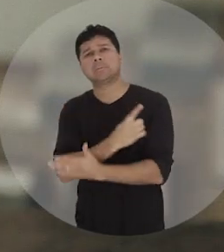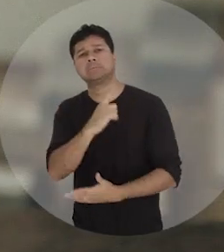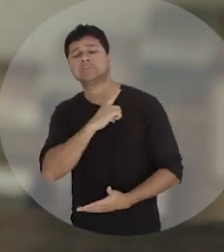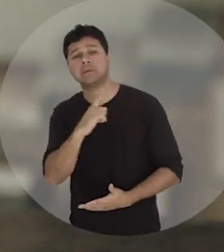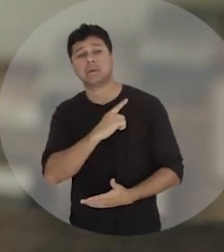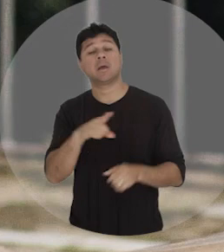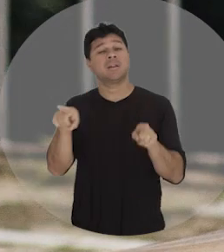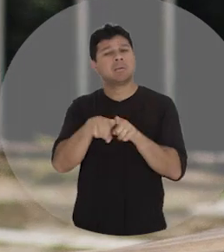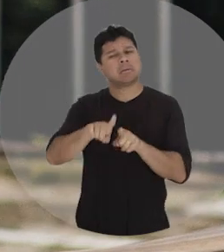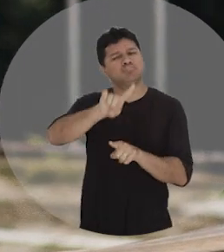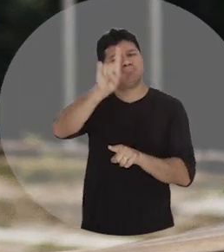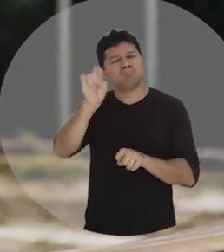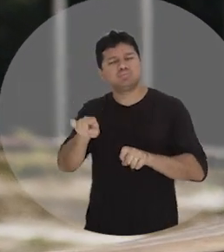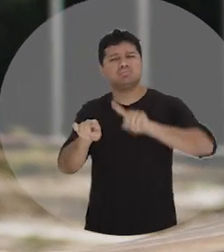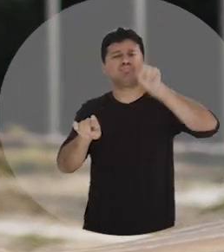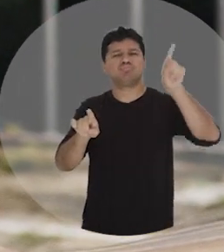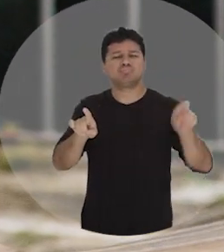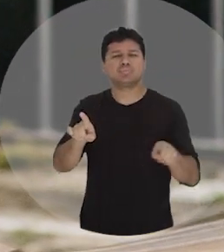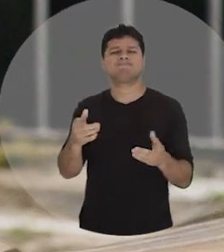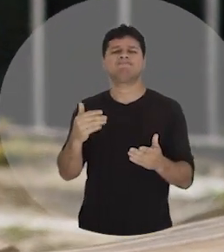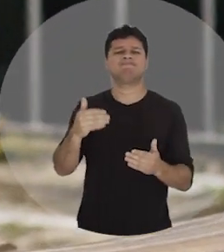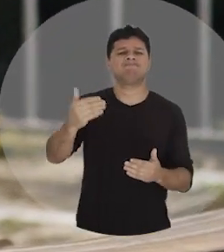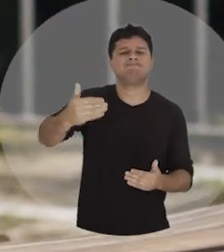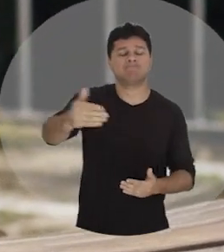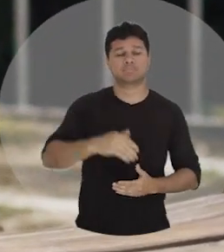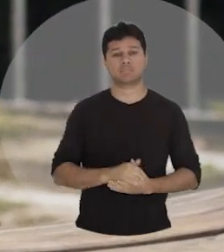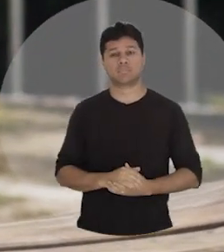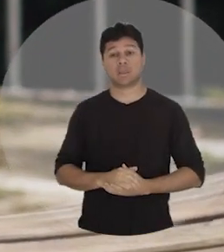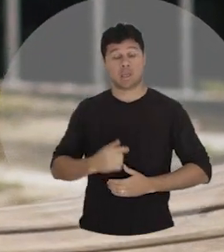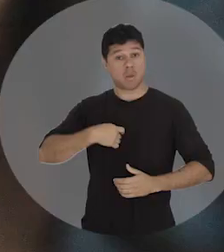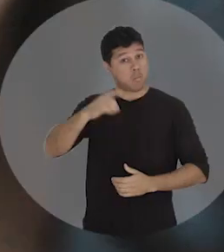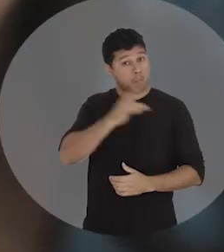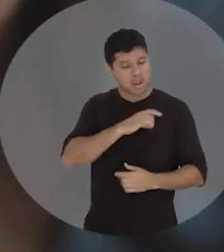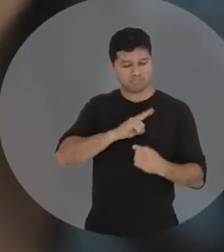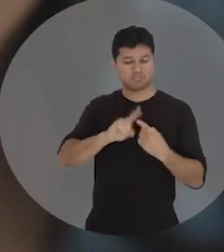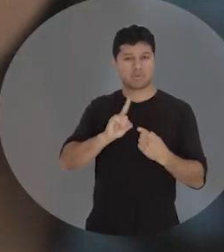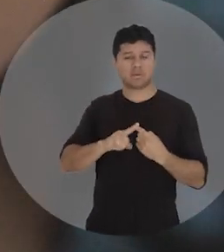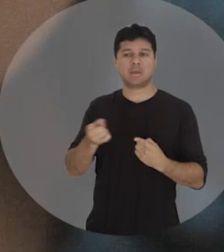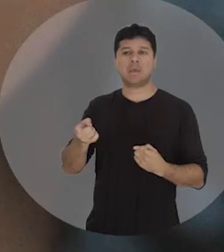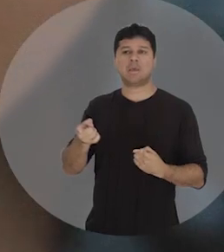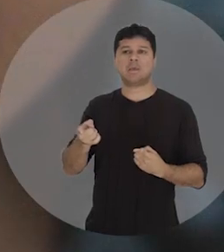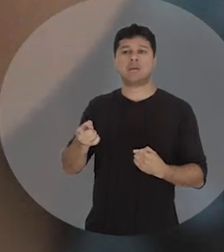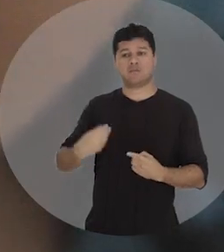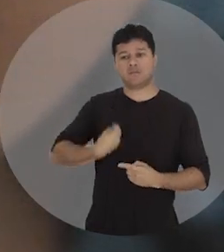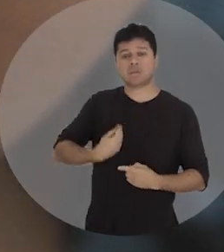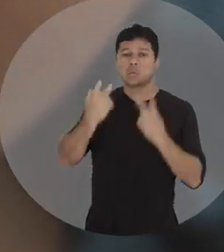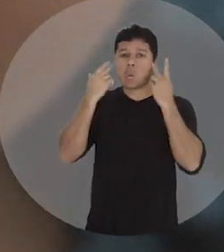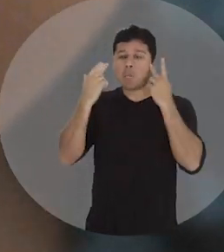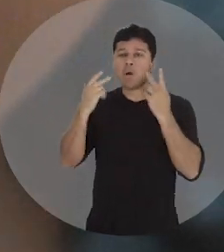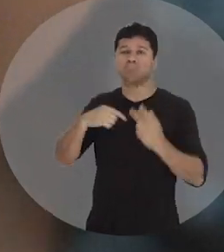eles podem ter, e com a incerteza do que a gente teria pela frente. Eu acho que o maior medo que eu sempre tive, primeiro, né, deles não